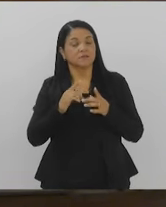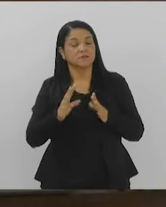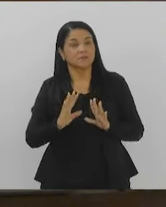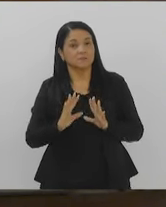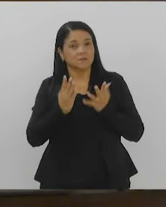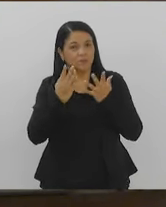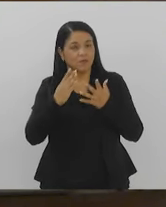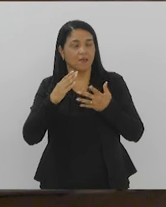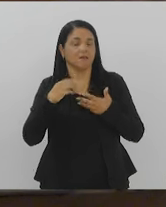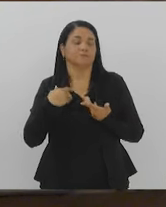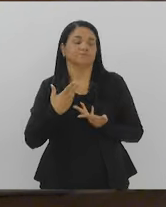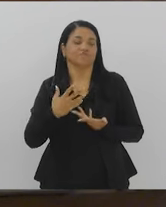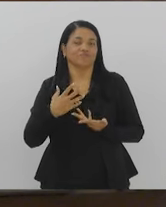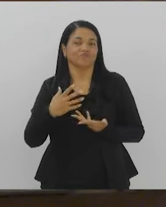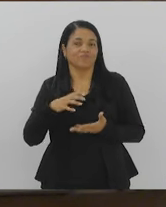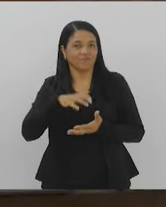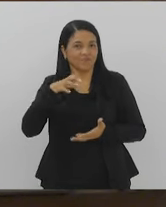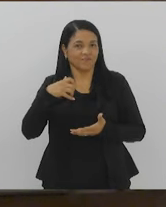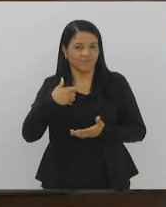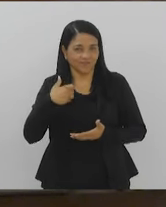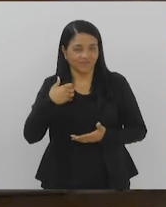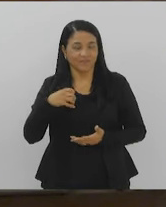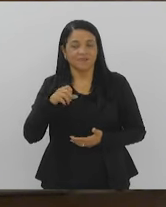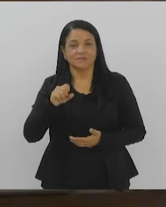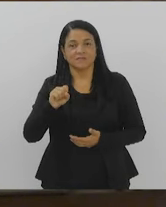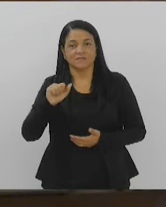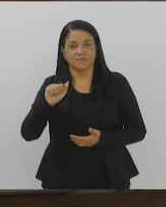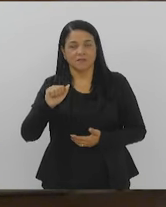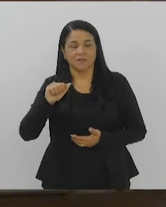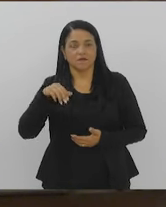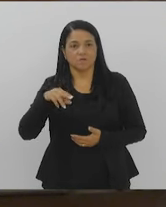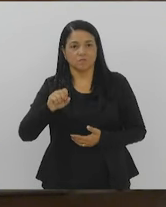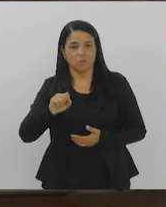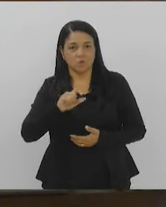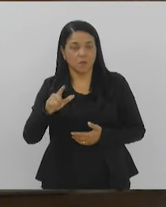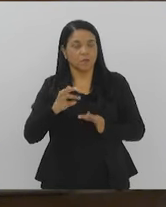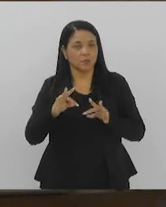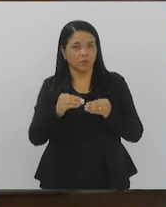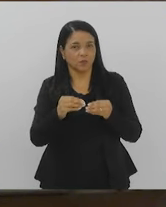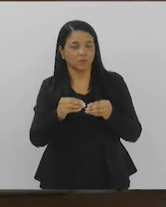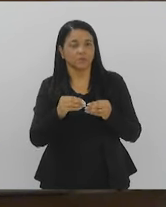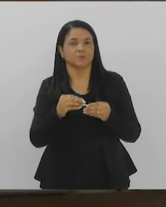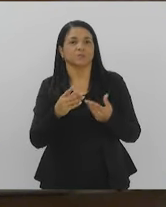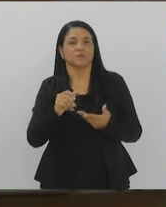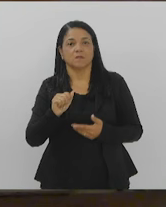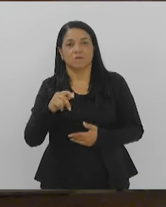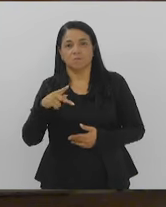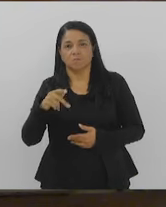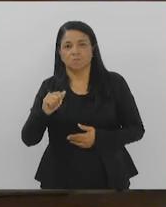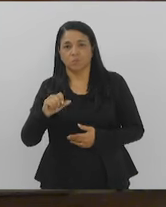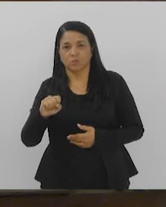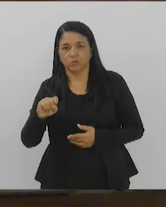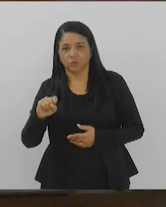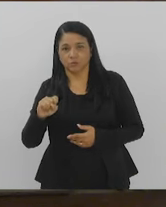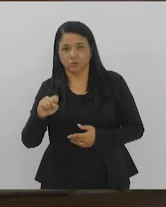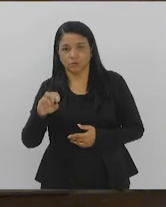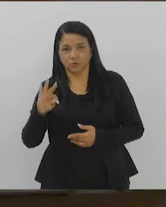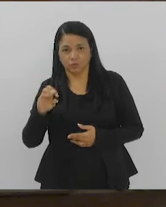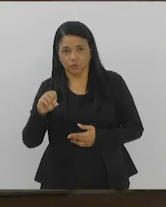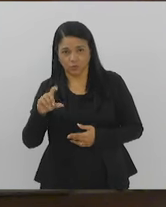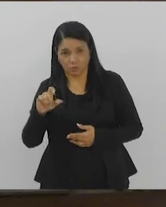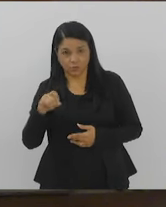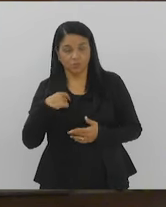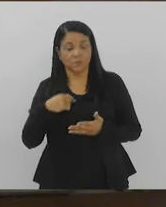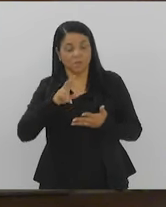todos os demais pastores, apóstolos que aqui se encontram, porque todos já foram supracitados e ainda estão